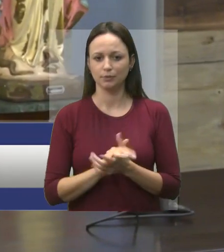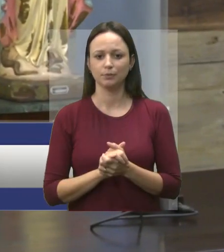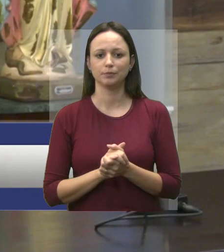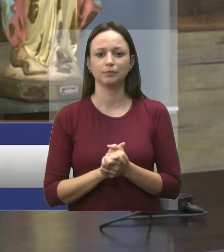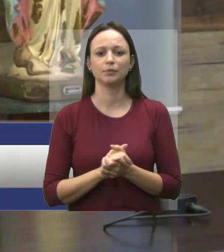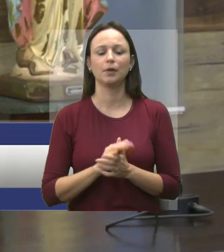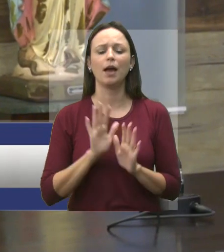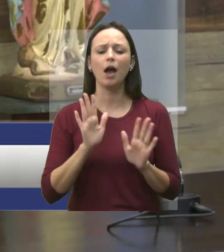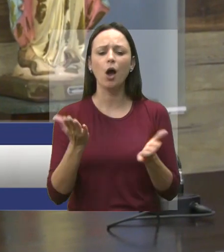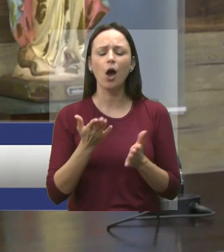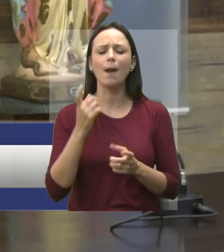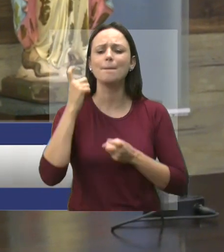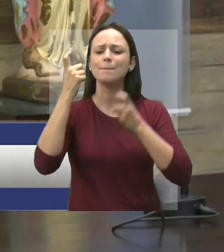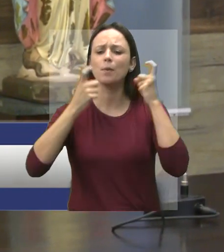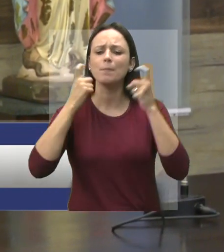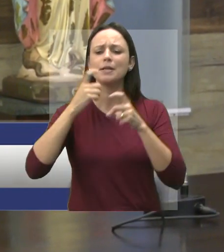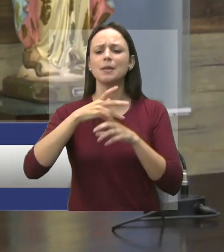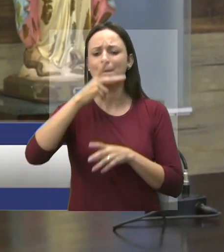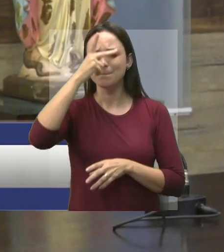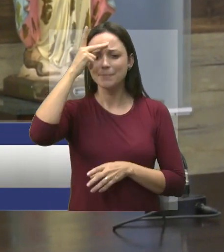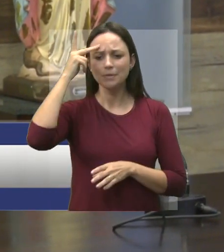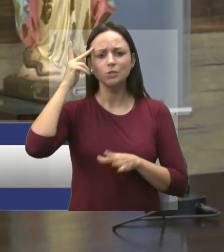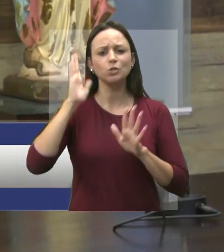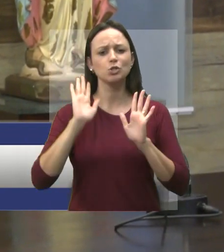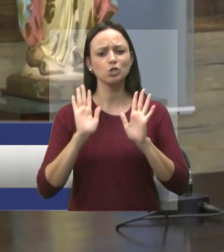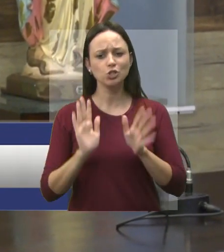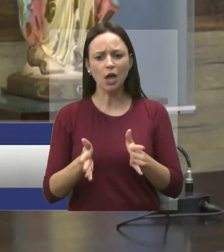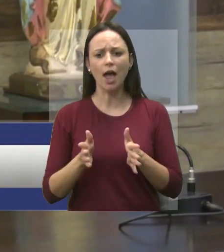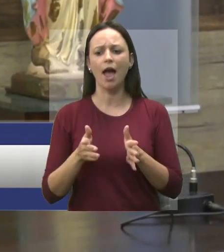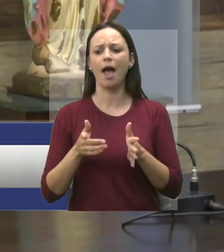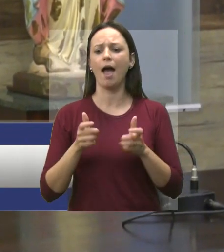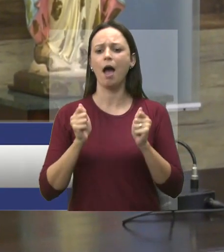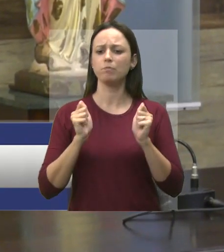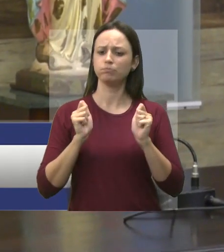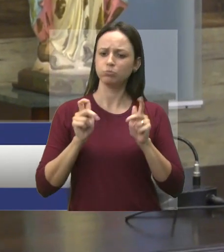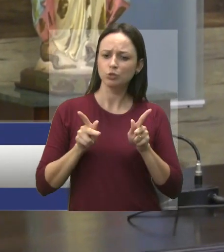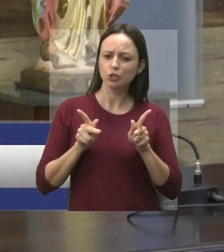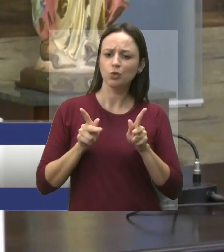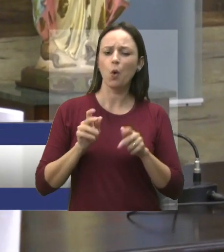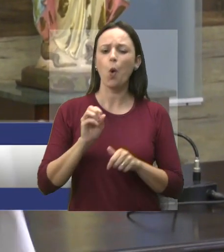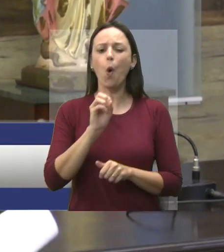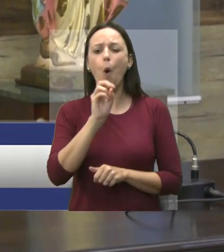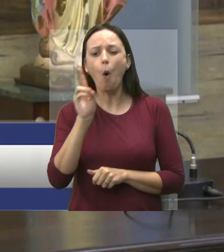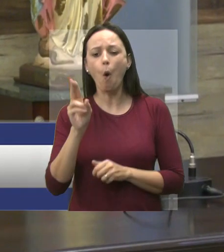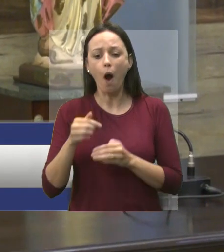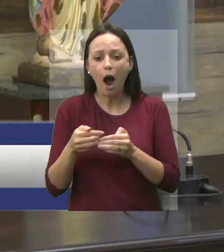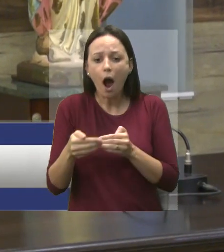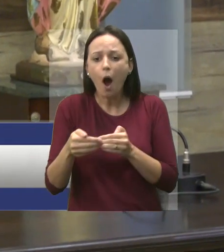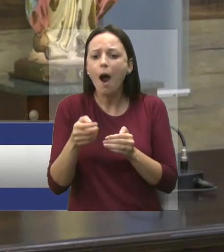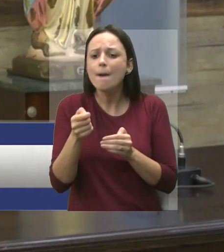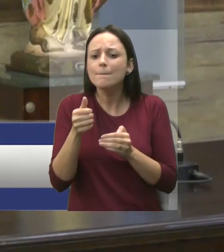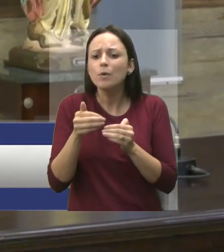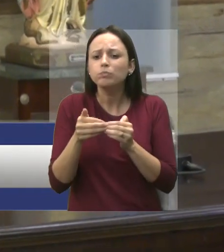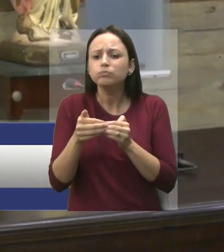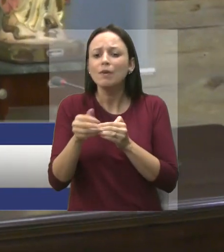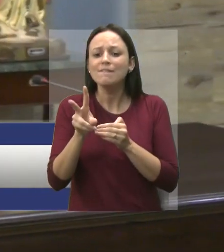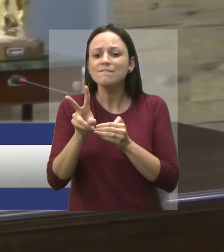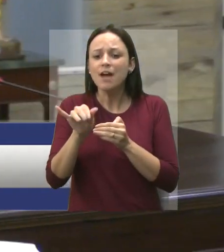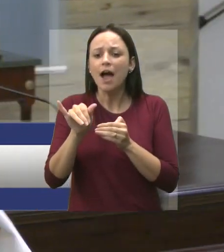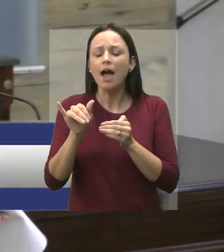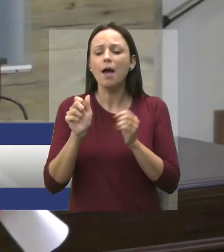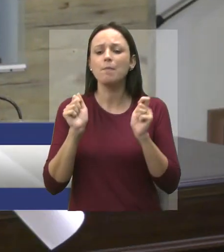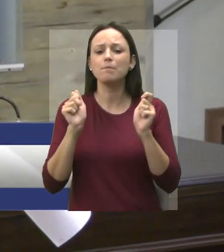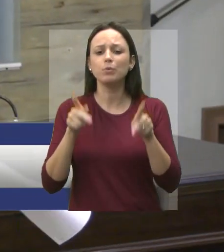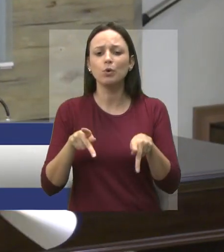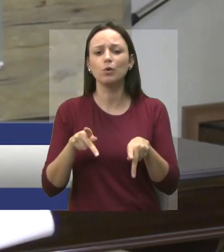no regime e próximos de adquirir direito a uma aposentadoria